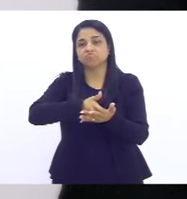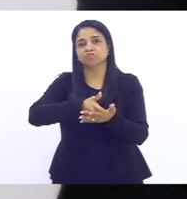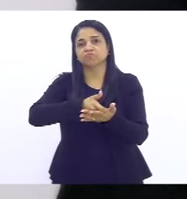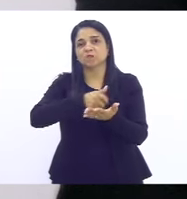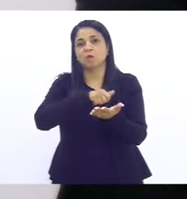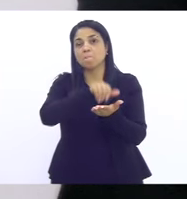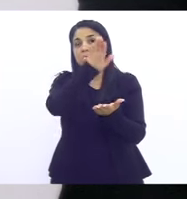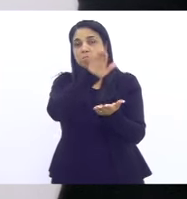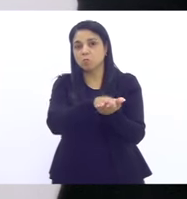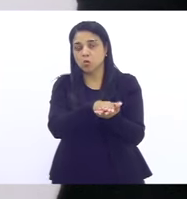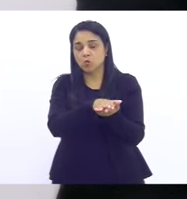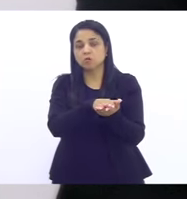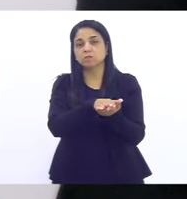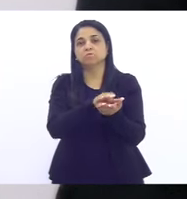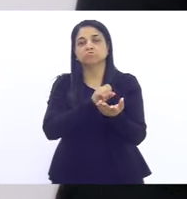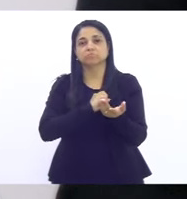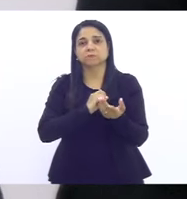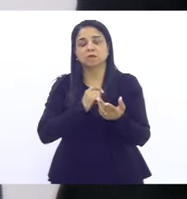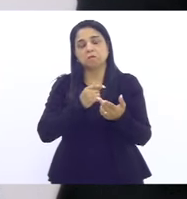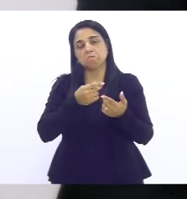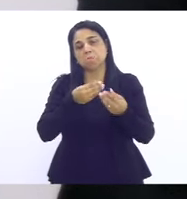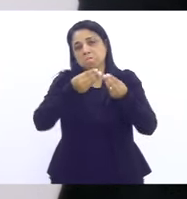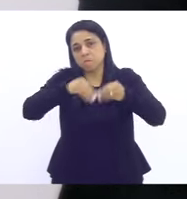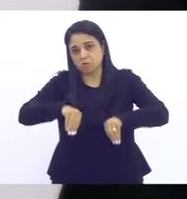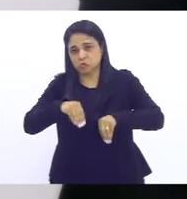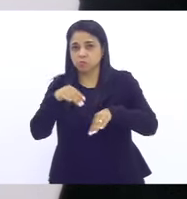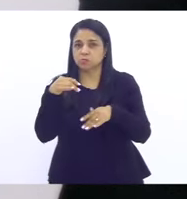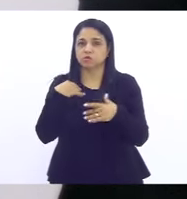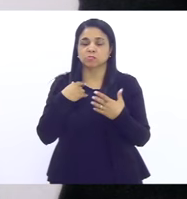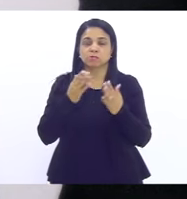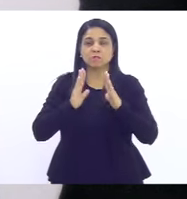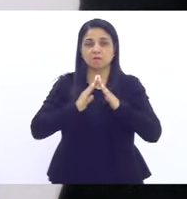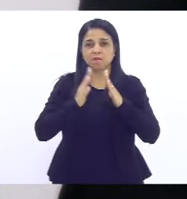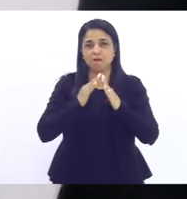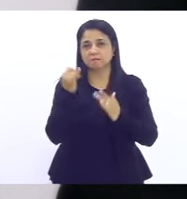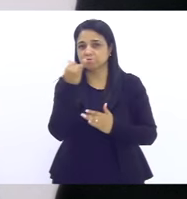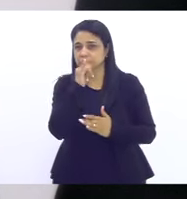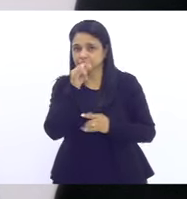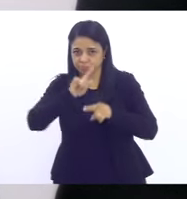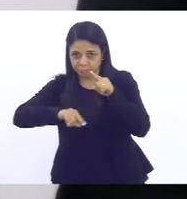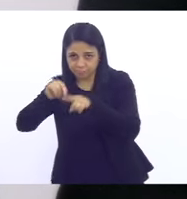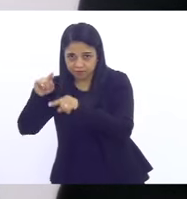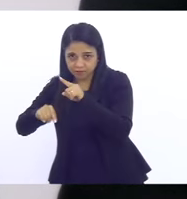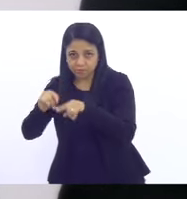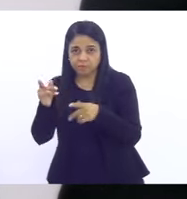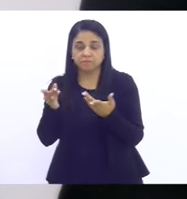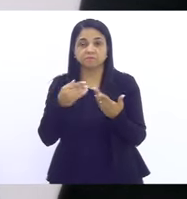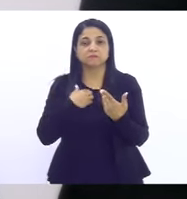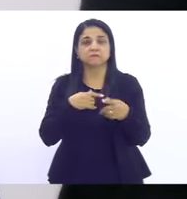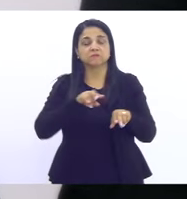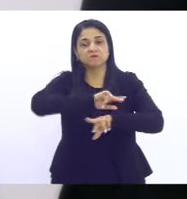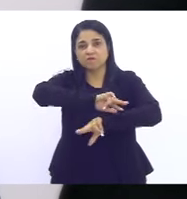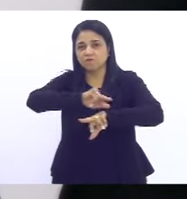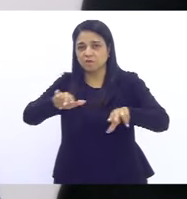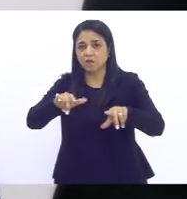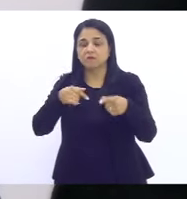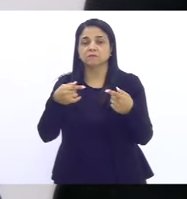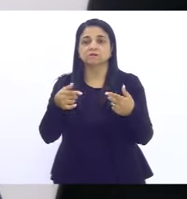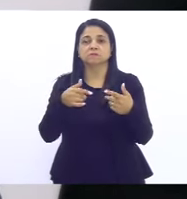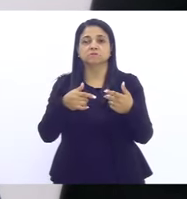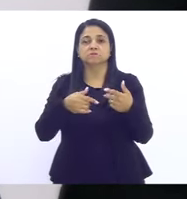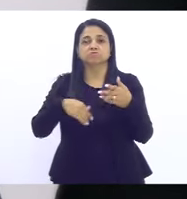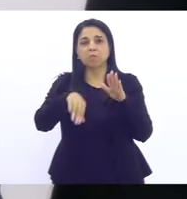indicadores individuais e ressarcimento de danos elétricos, atestará diversas não conformidades em